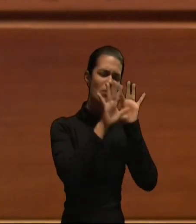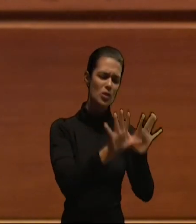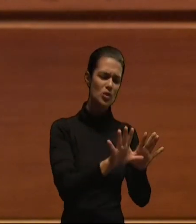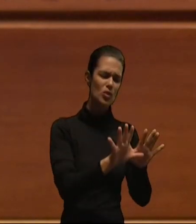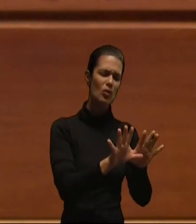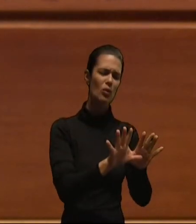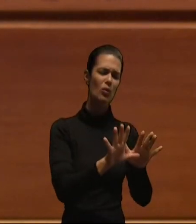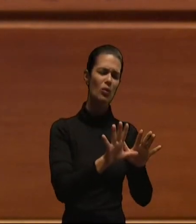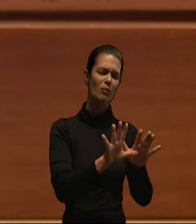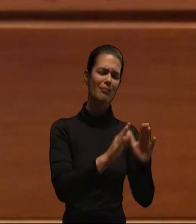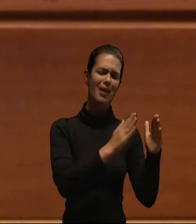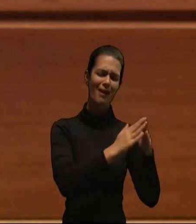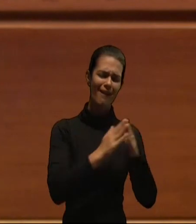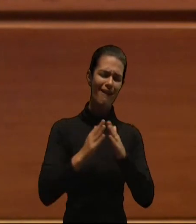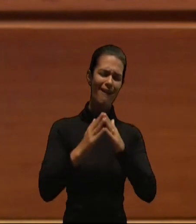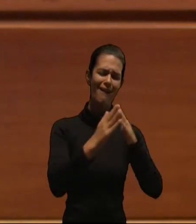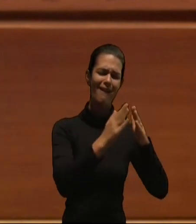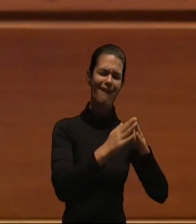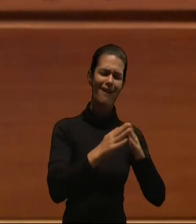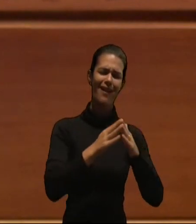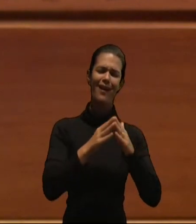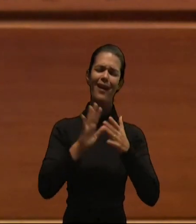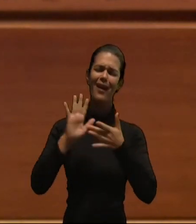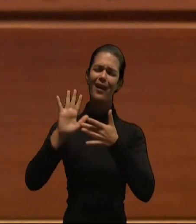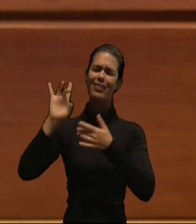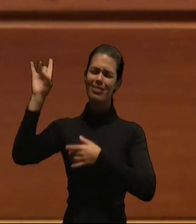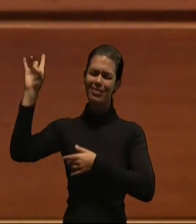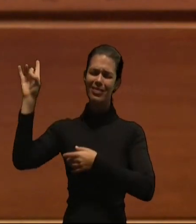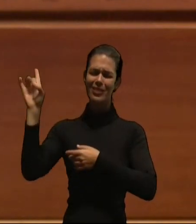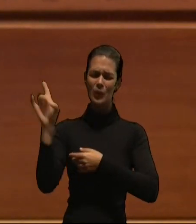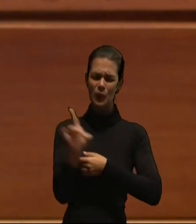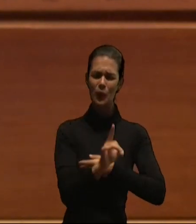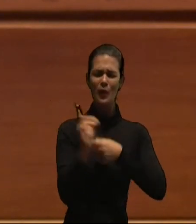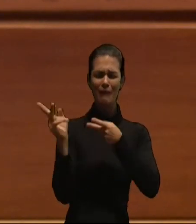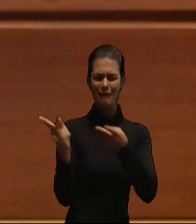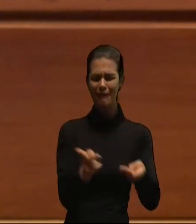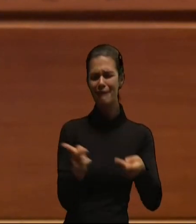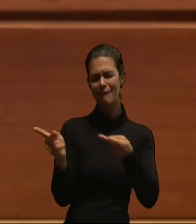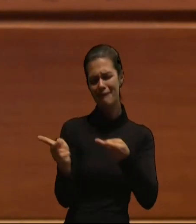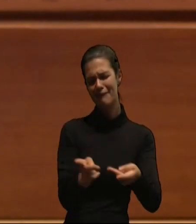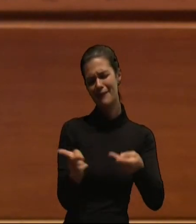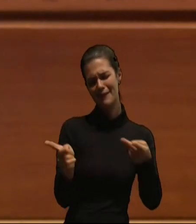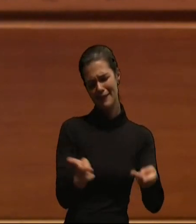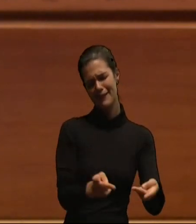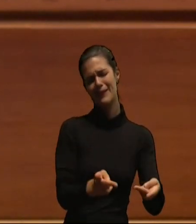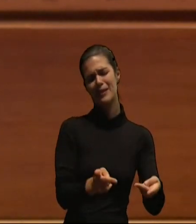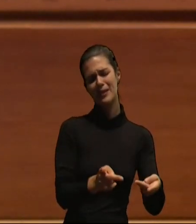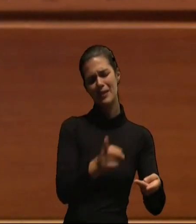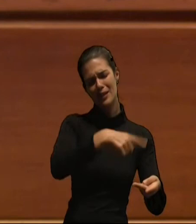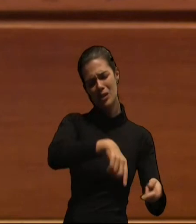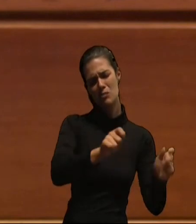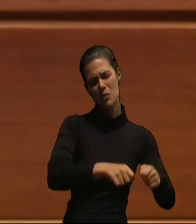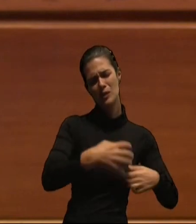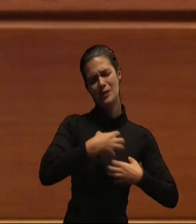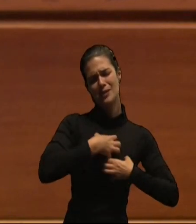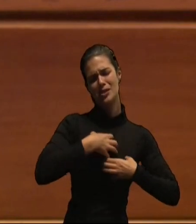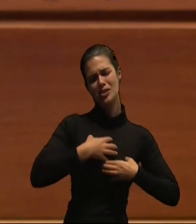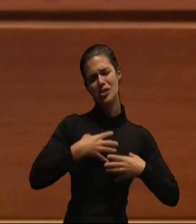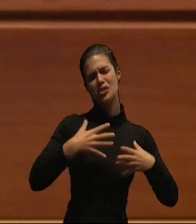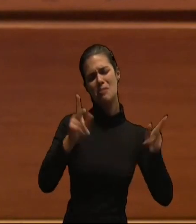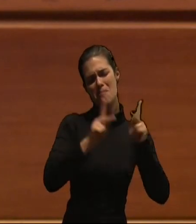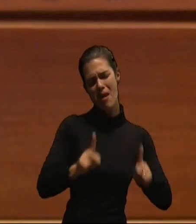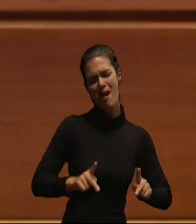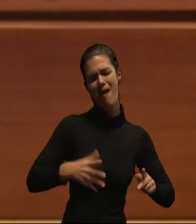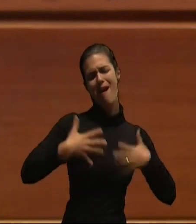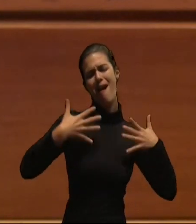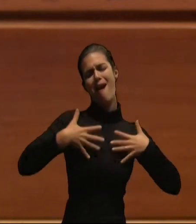irmãos, eles não estão sozinhos, ó Deus, que o Senhor possa estar com eles e que haja alegria, haja paz, não somente ali naquele lugar, mas